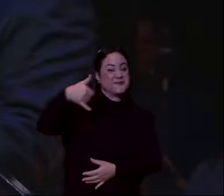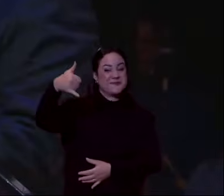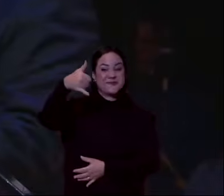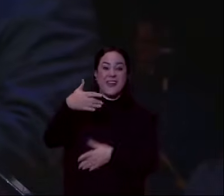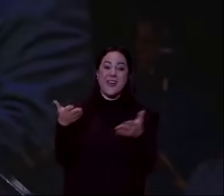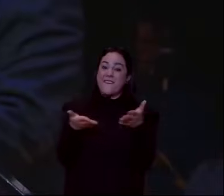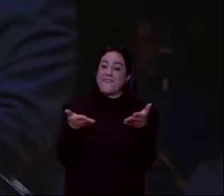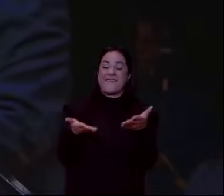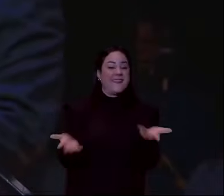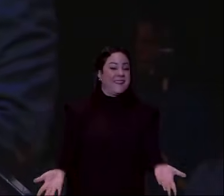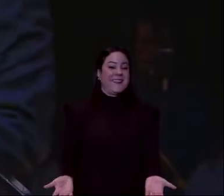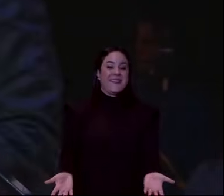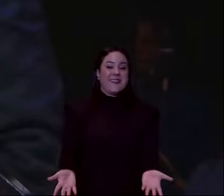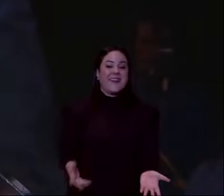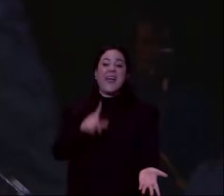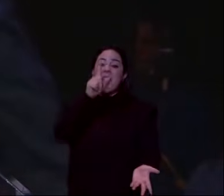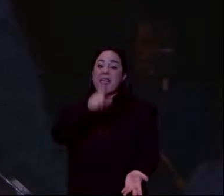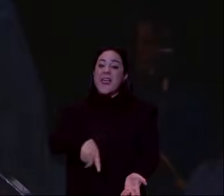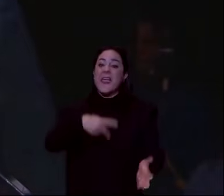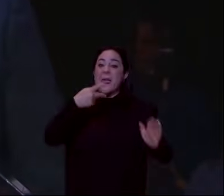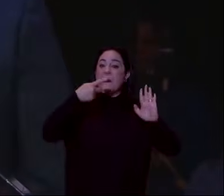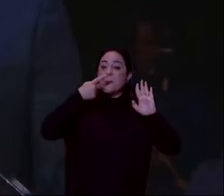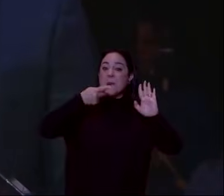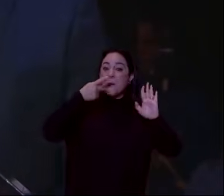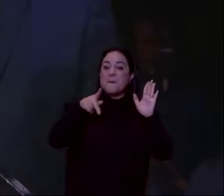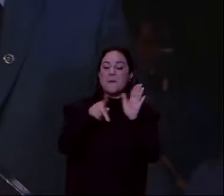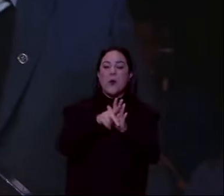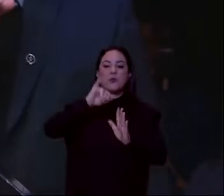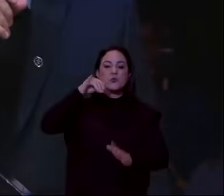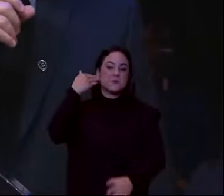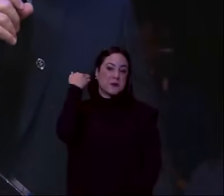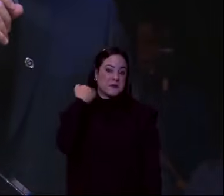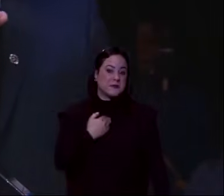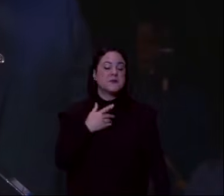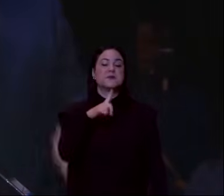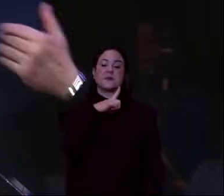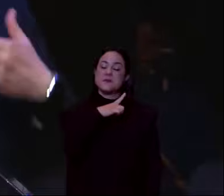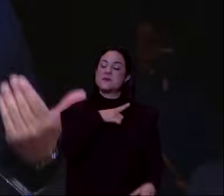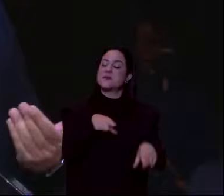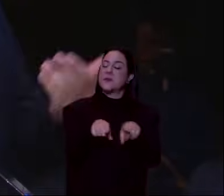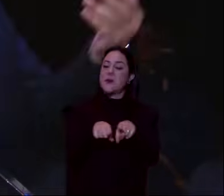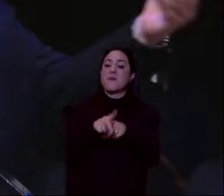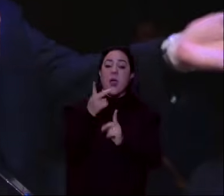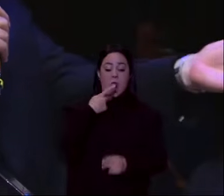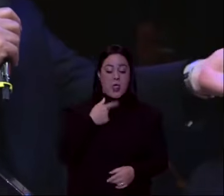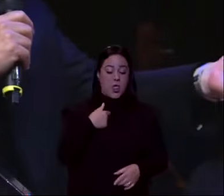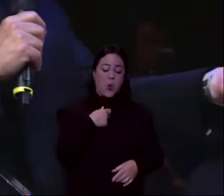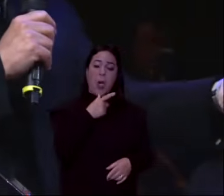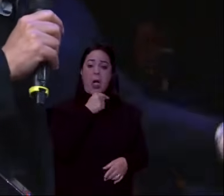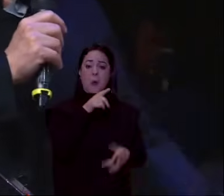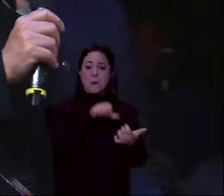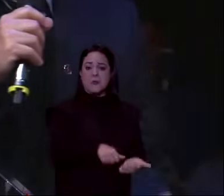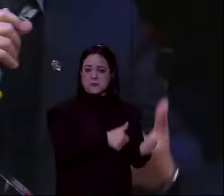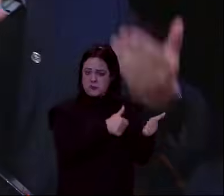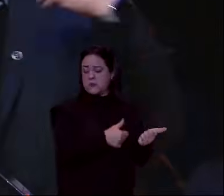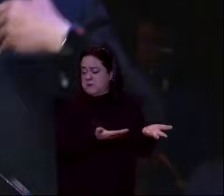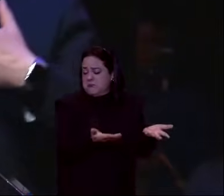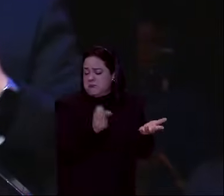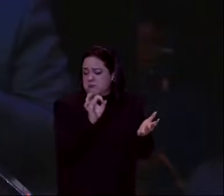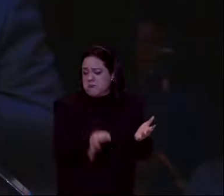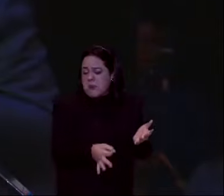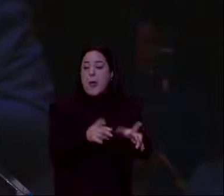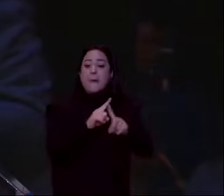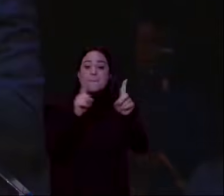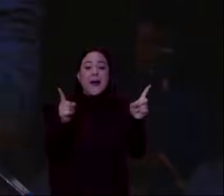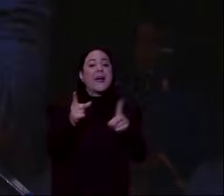É o cumprimento da promessa feita por João Batista, onde ele disse: olha, eu batizo em água, mas vem